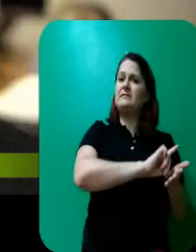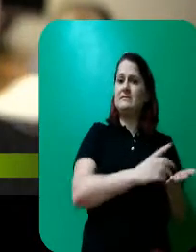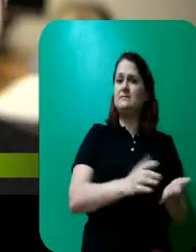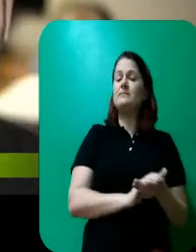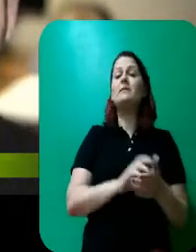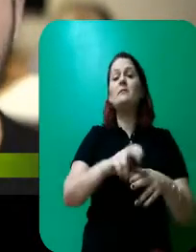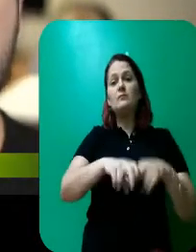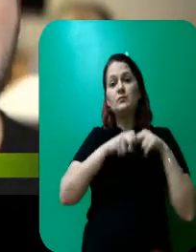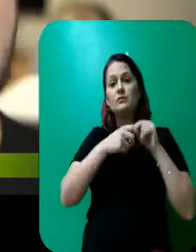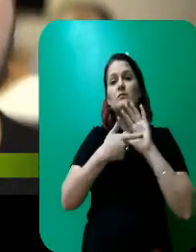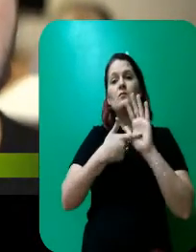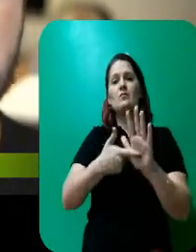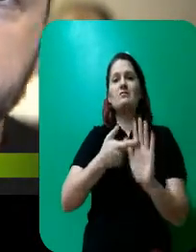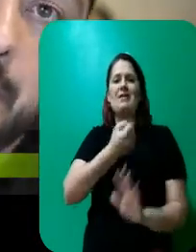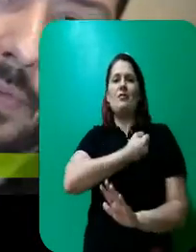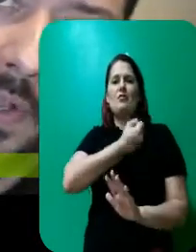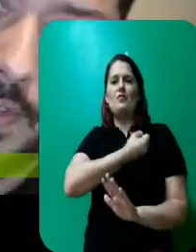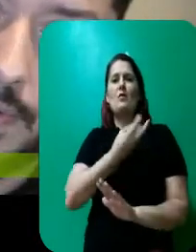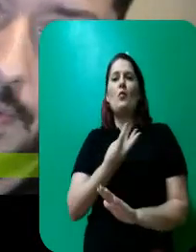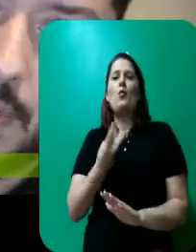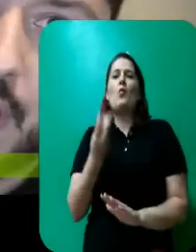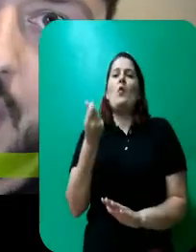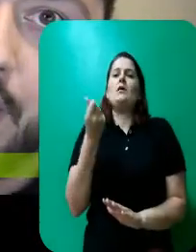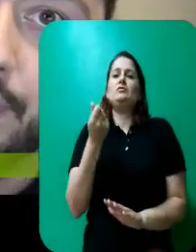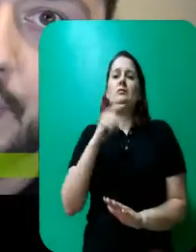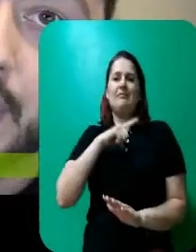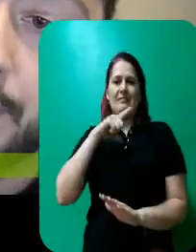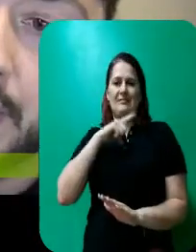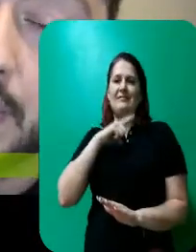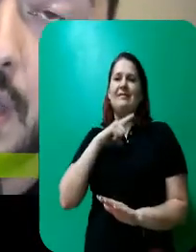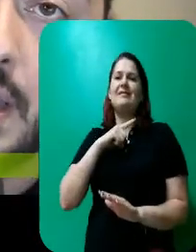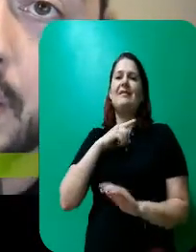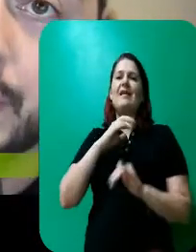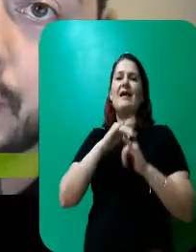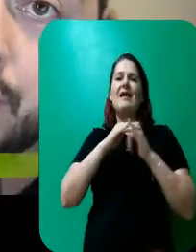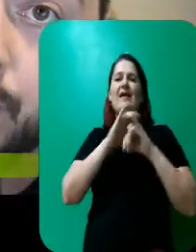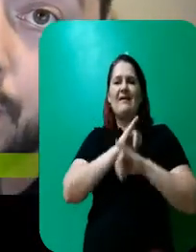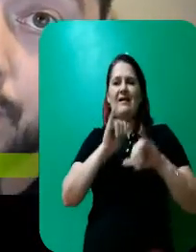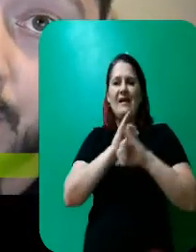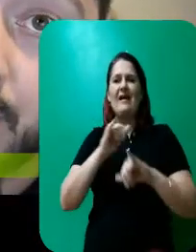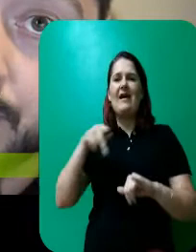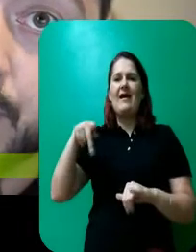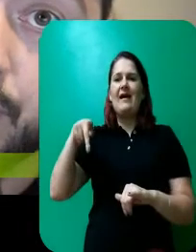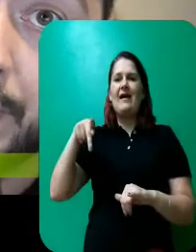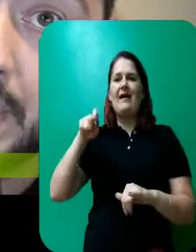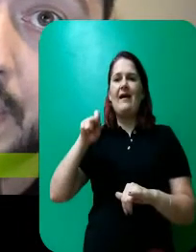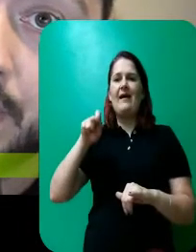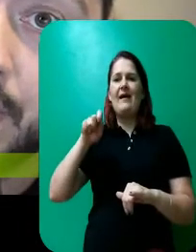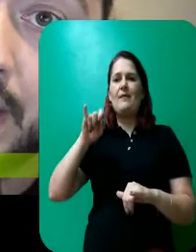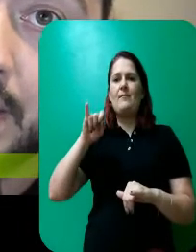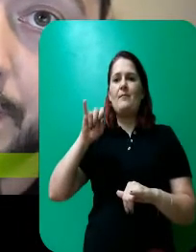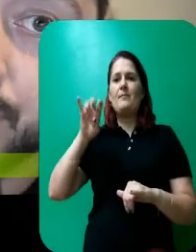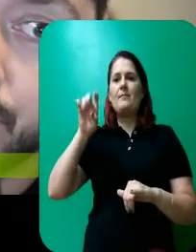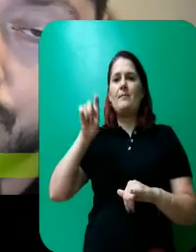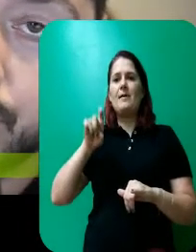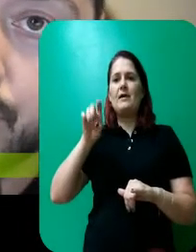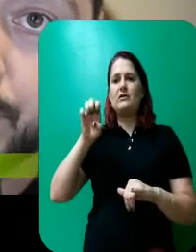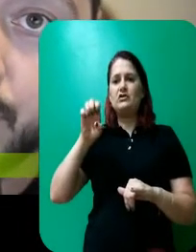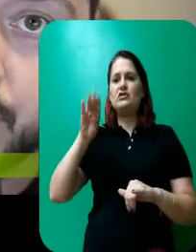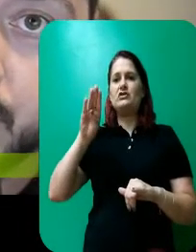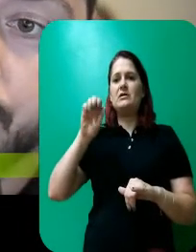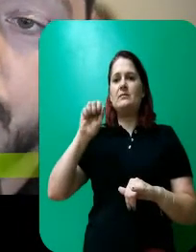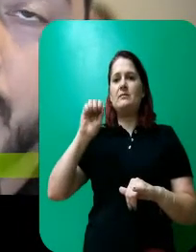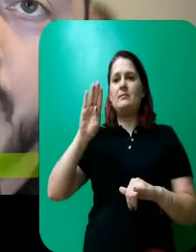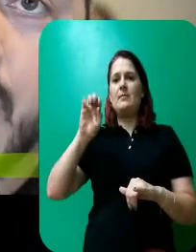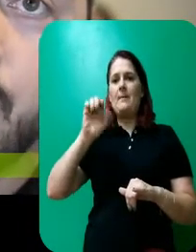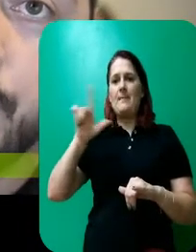daqui é a projeção que o pessoal do Peixe Babel fez, a Vivi e a Camila, que estão me ajudando muito com os gráficos que eu estou apresentando aqui nesse episódio hoje e no